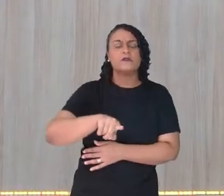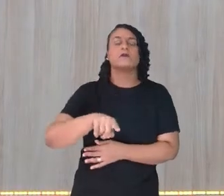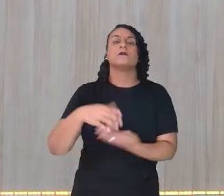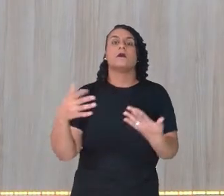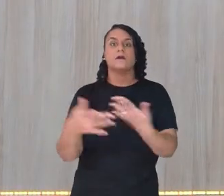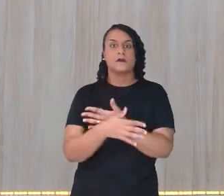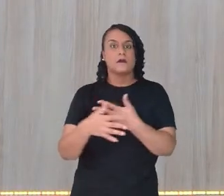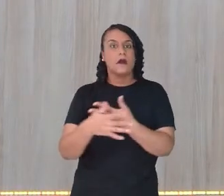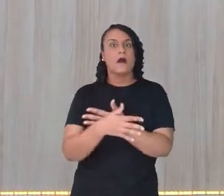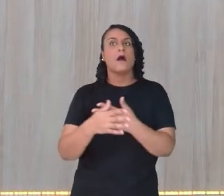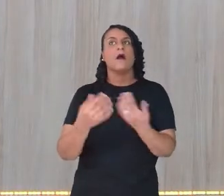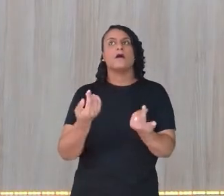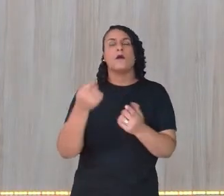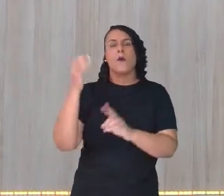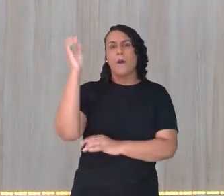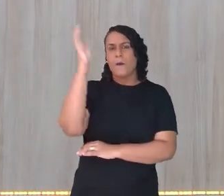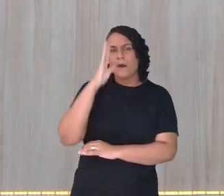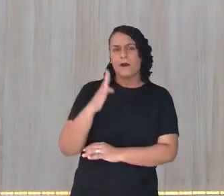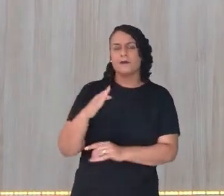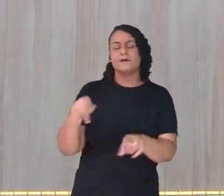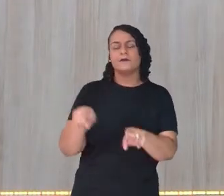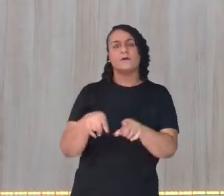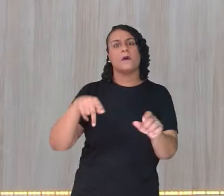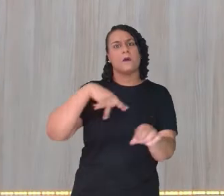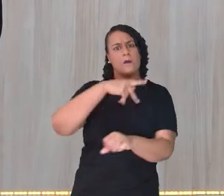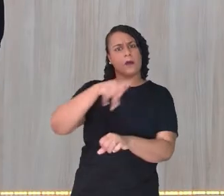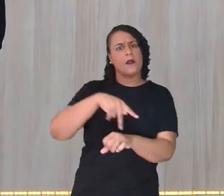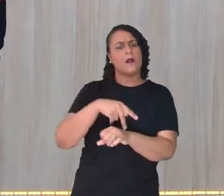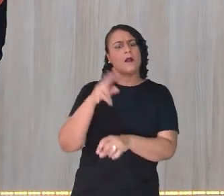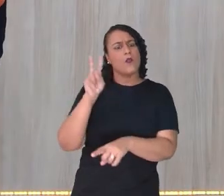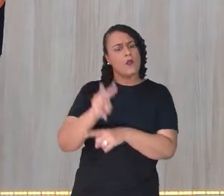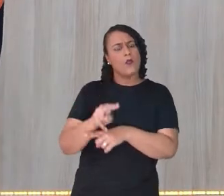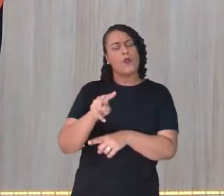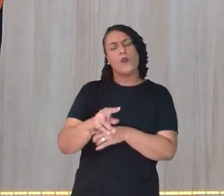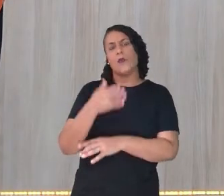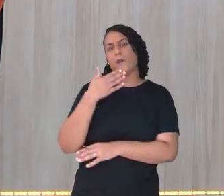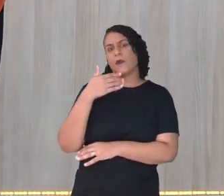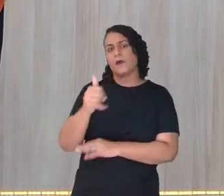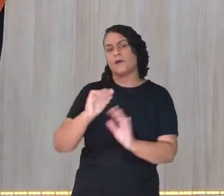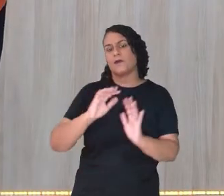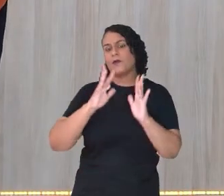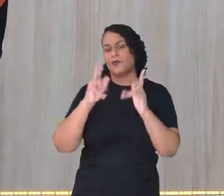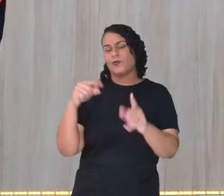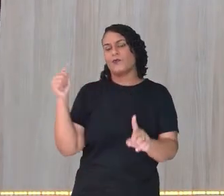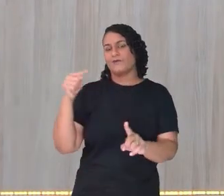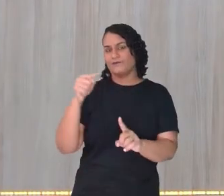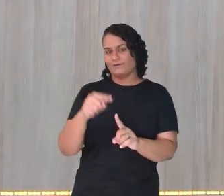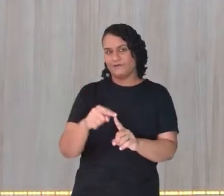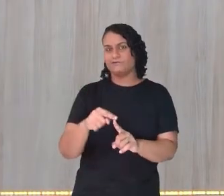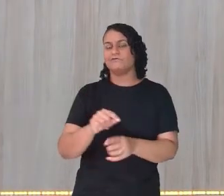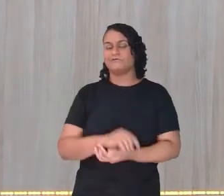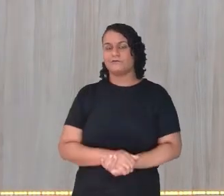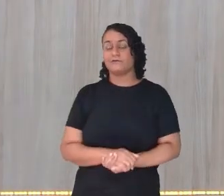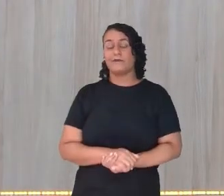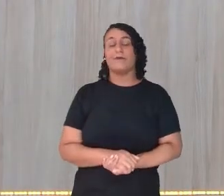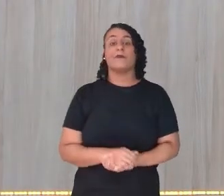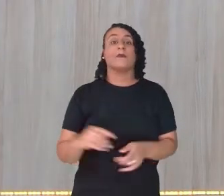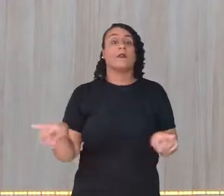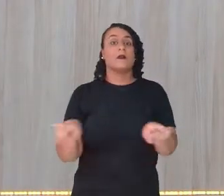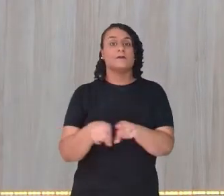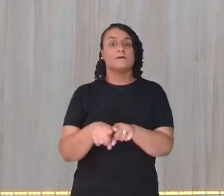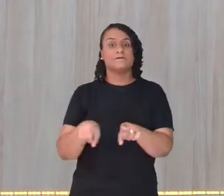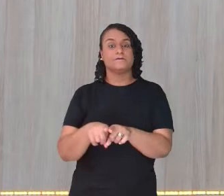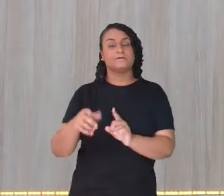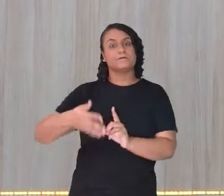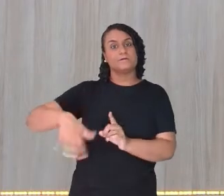o planeta, cuide melhor, né, em relação aí a todos esses objetivos. Mas além da questão